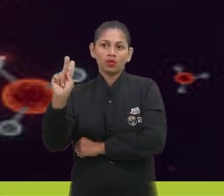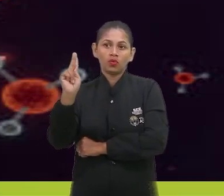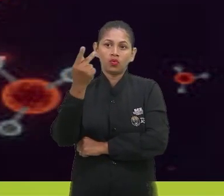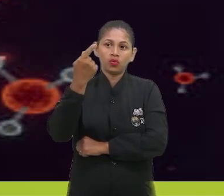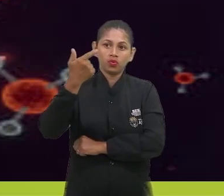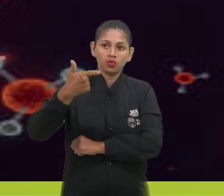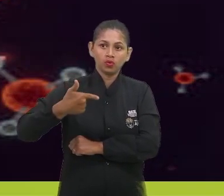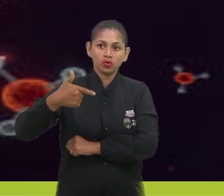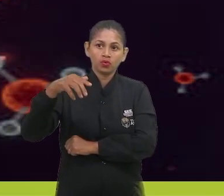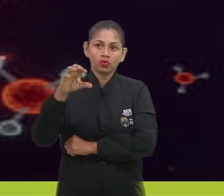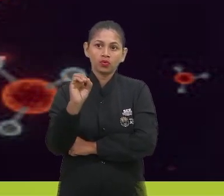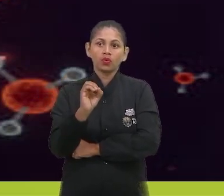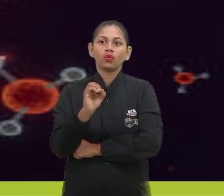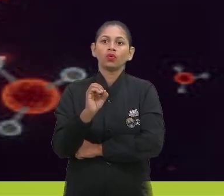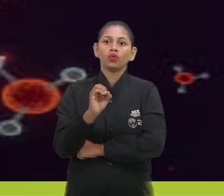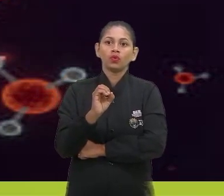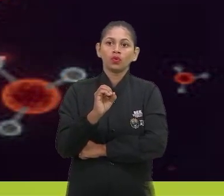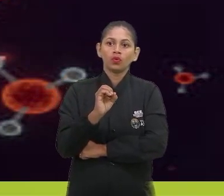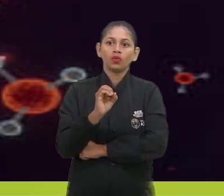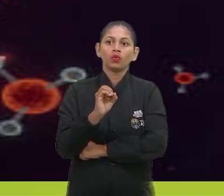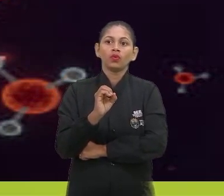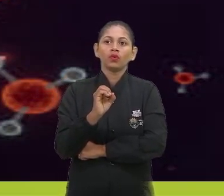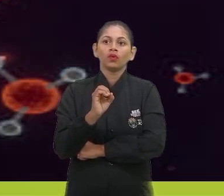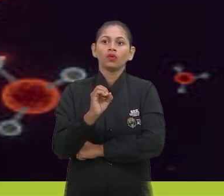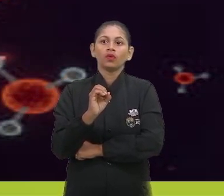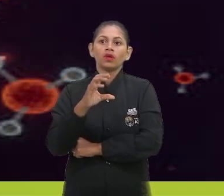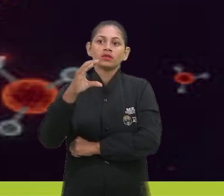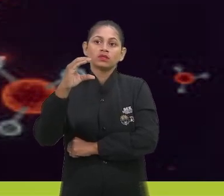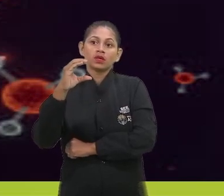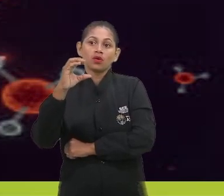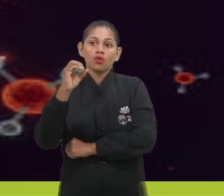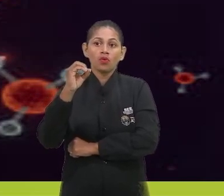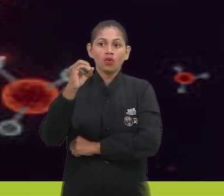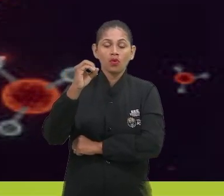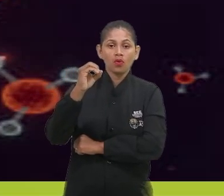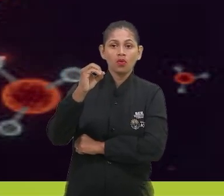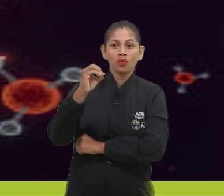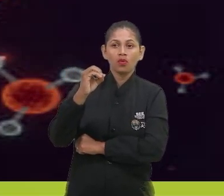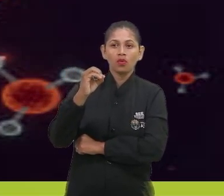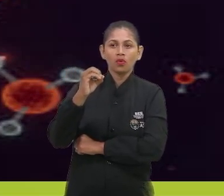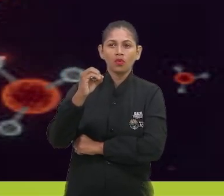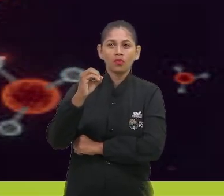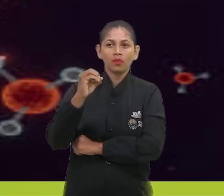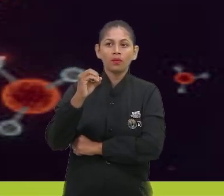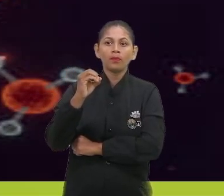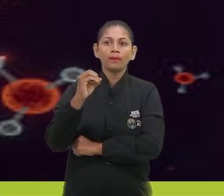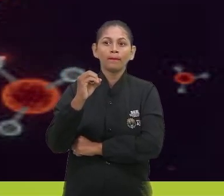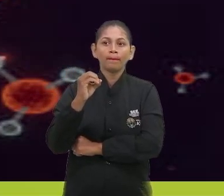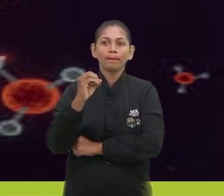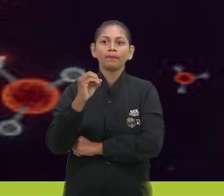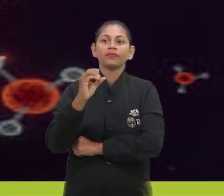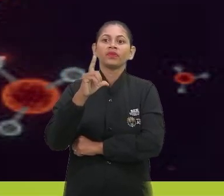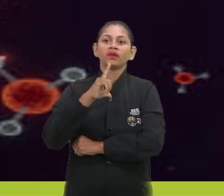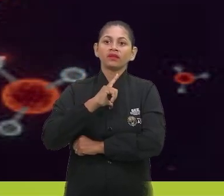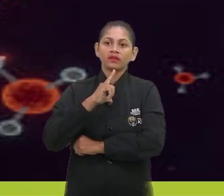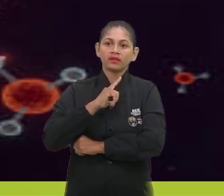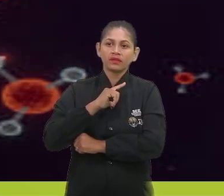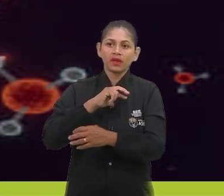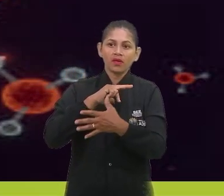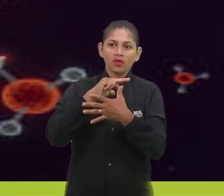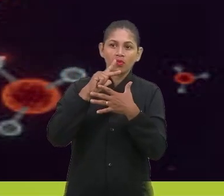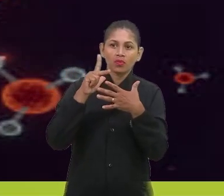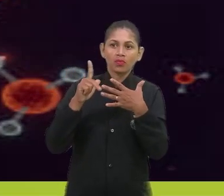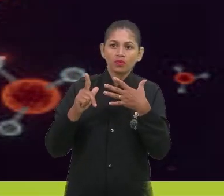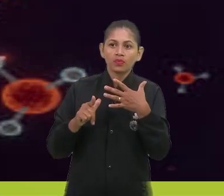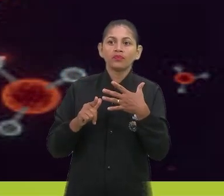aqui monóxido de carbono, amônia, nós temos aqui uns aminoácidos,